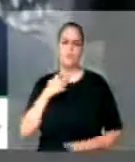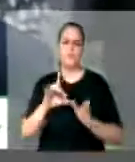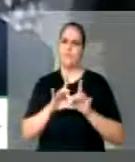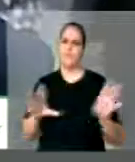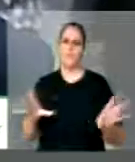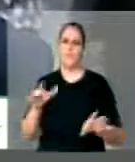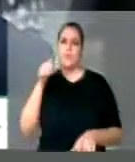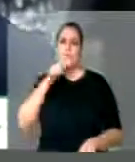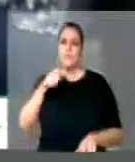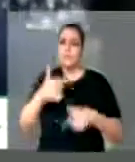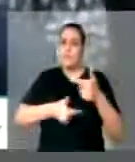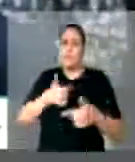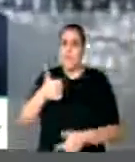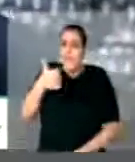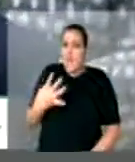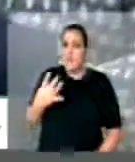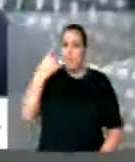dia?